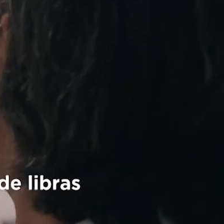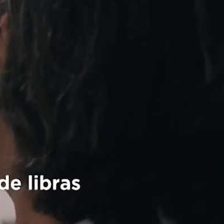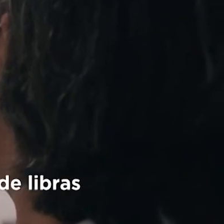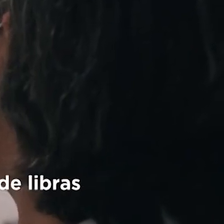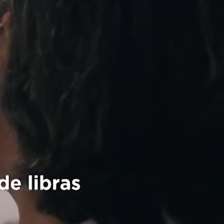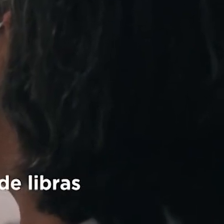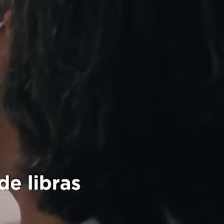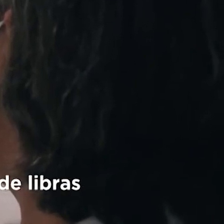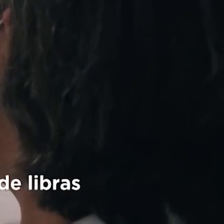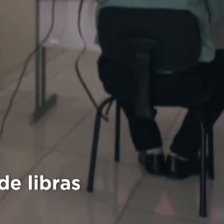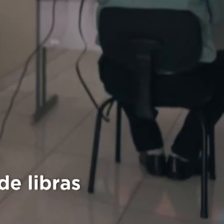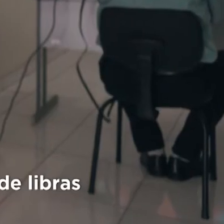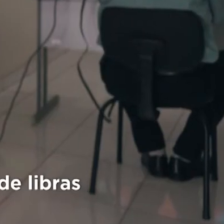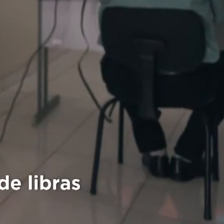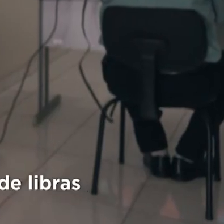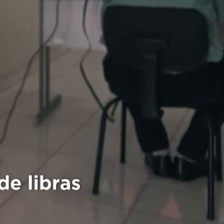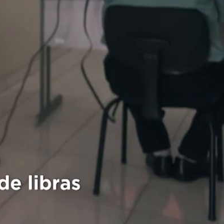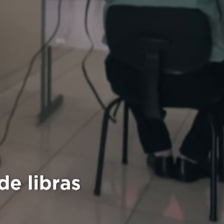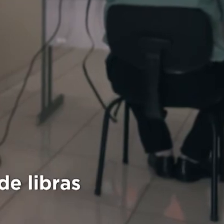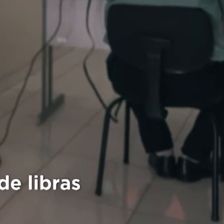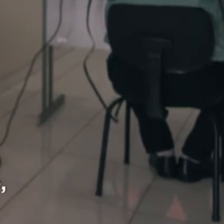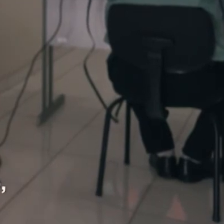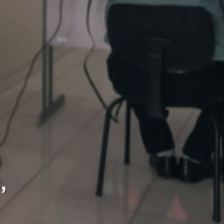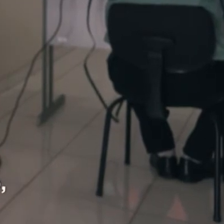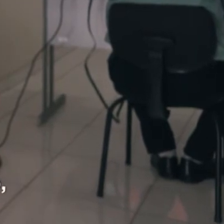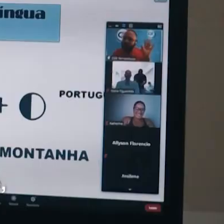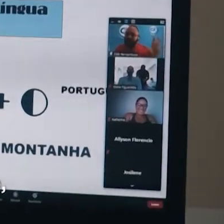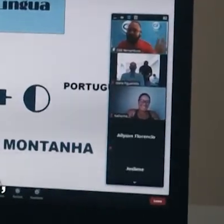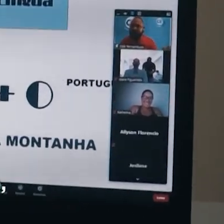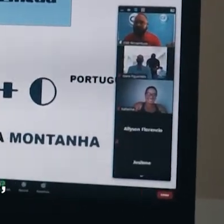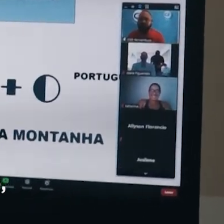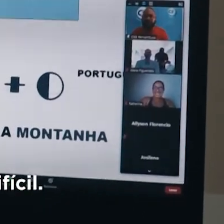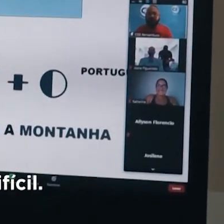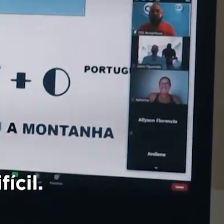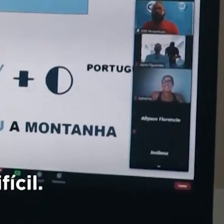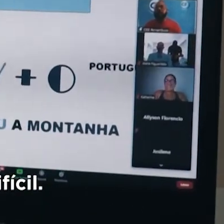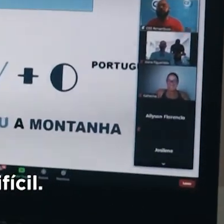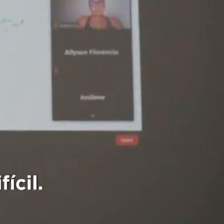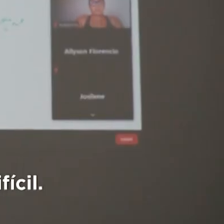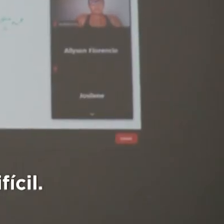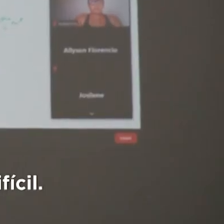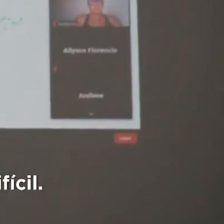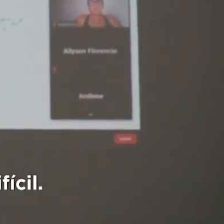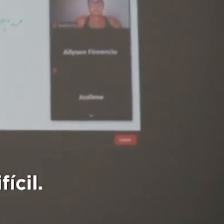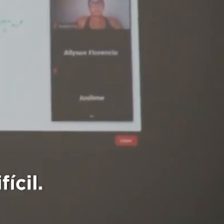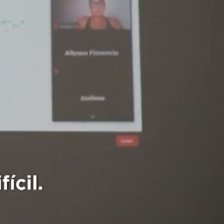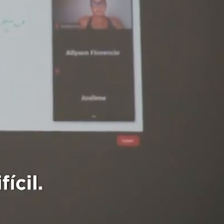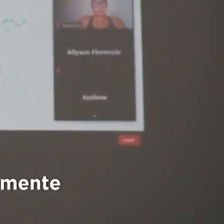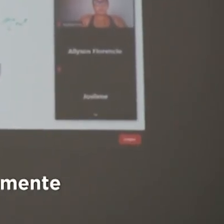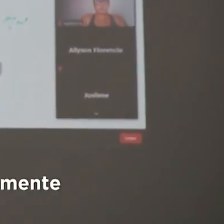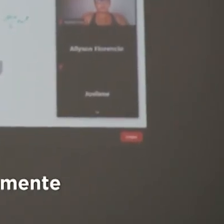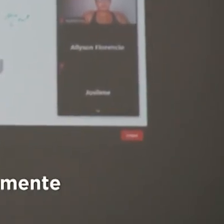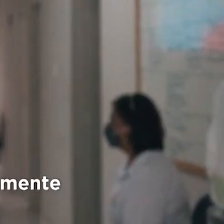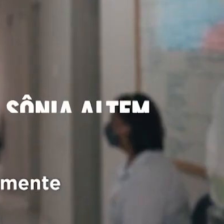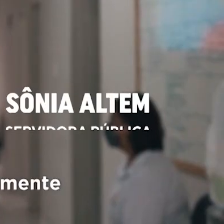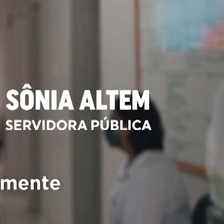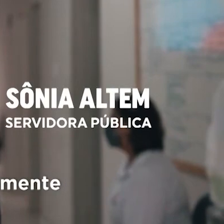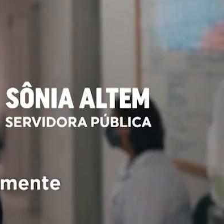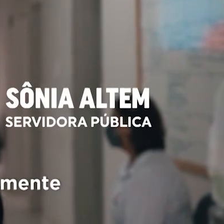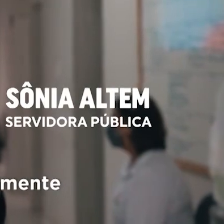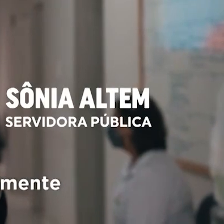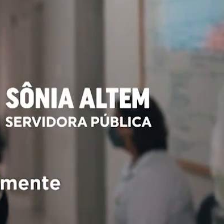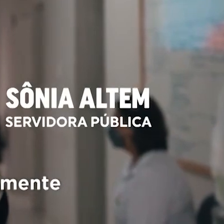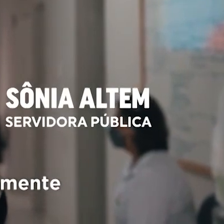todos. Muita atenção e dedicação no curso de Libras para melhorar o atendimento, especialmente neste momento difícil. Nós recebemos